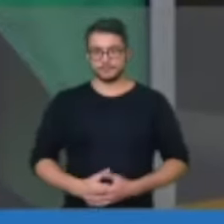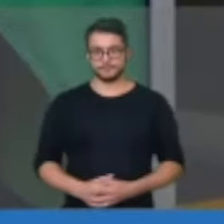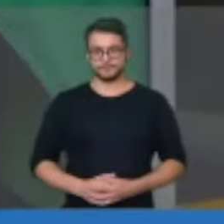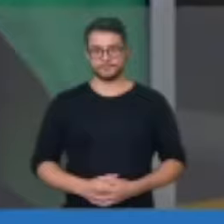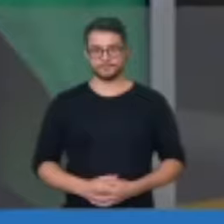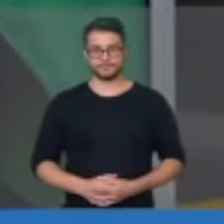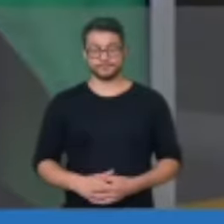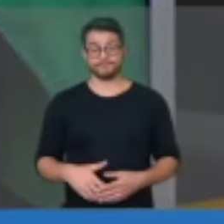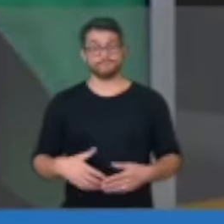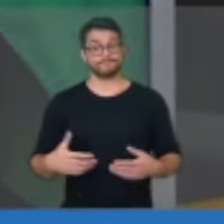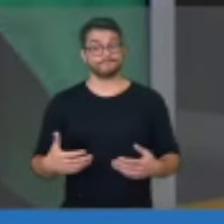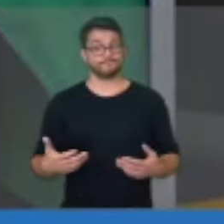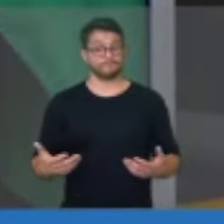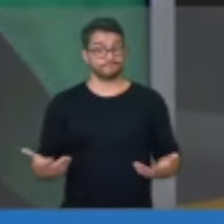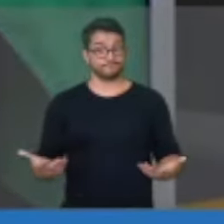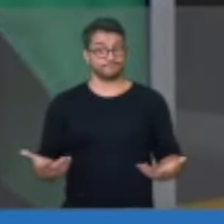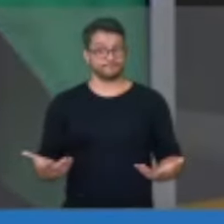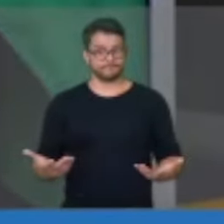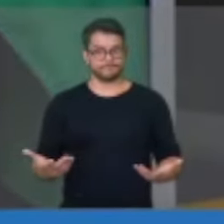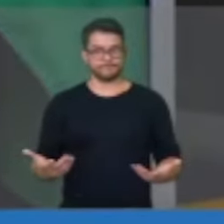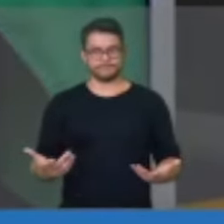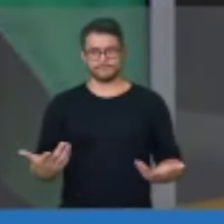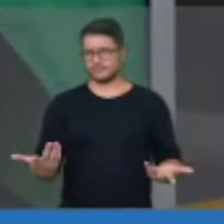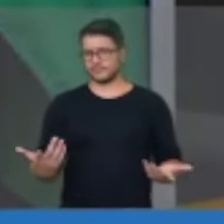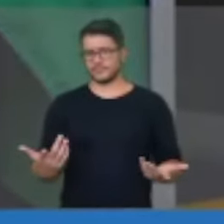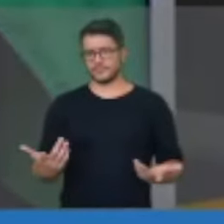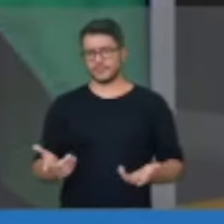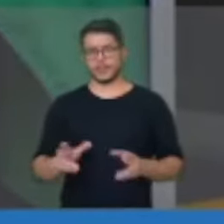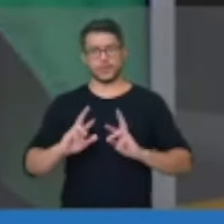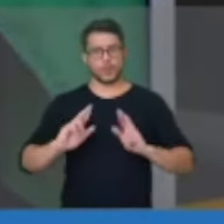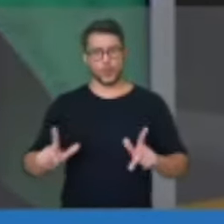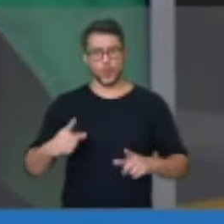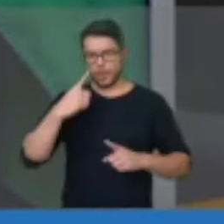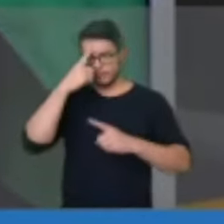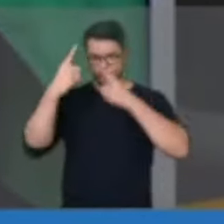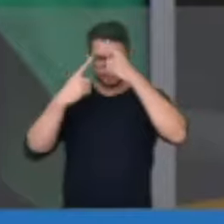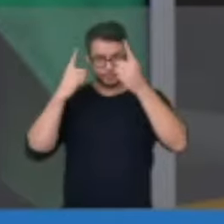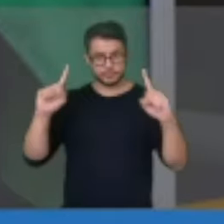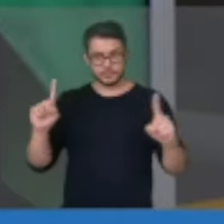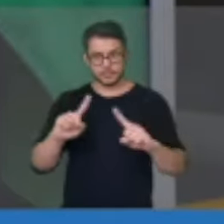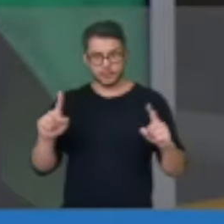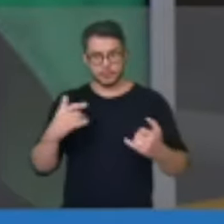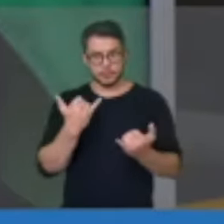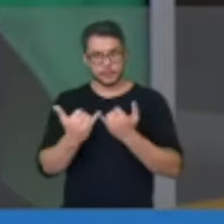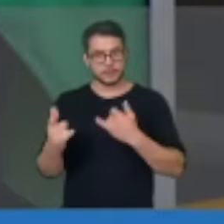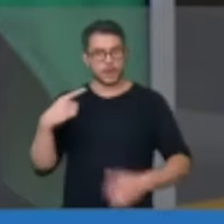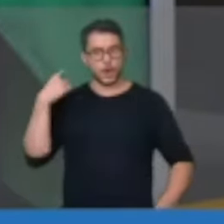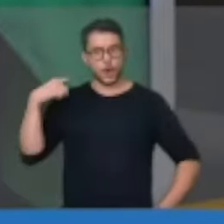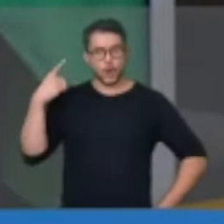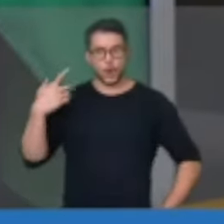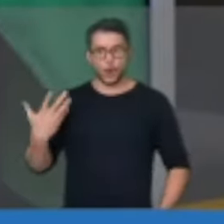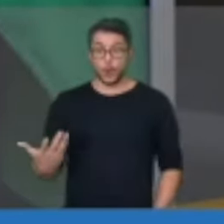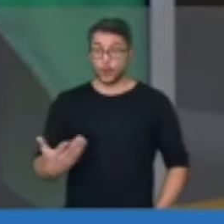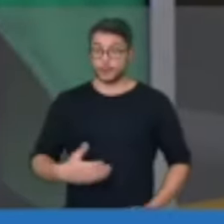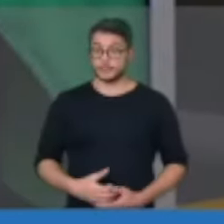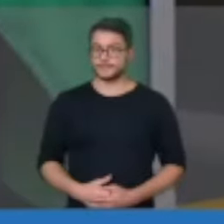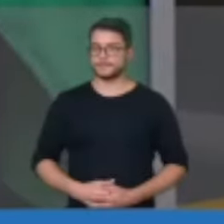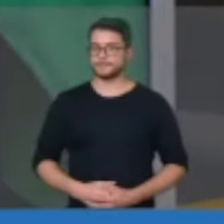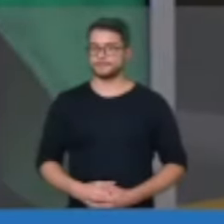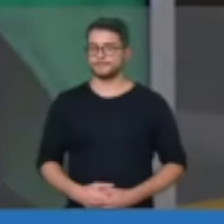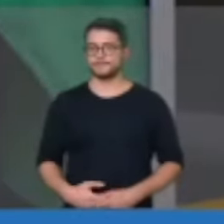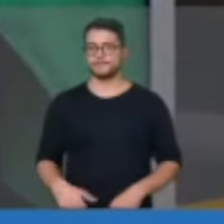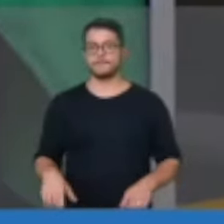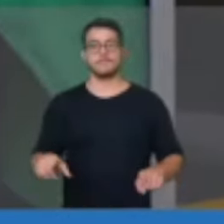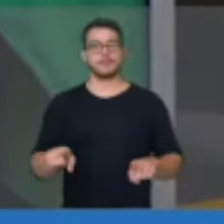Mais uma vez, isso não é criatividade. Nós chegamos no nível de insanidade. E aí eu acordo também e vejo, pouco